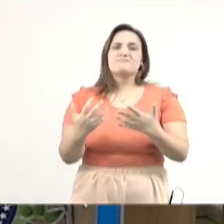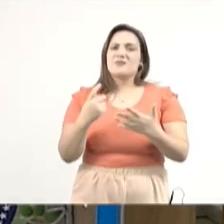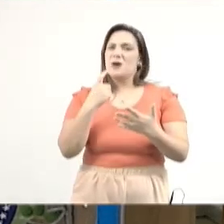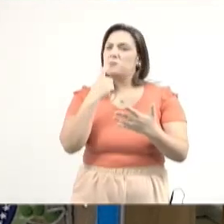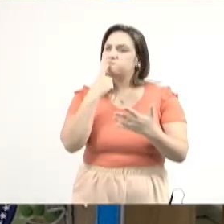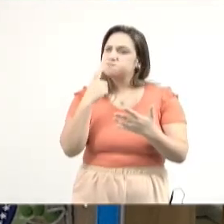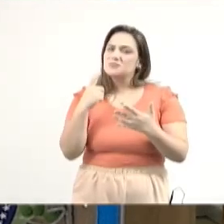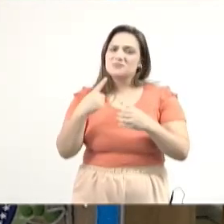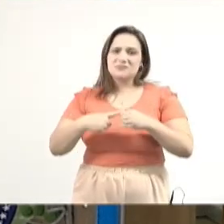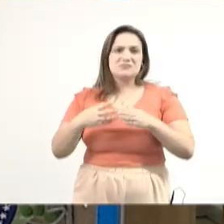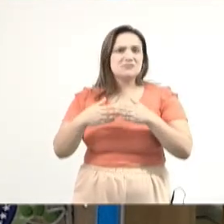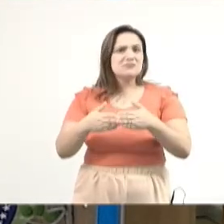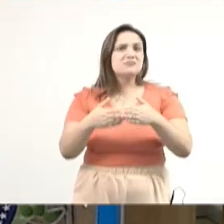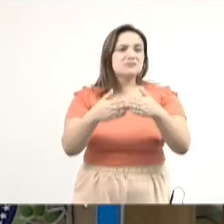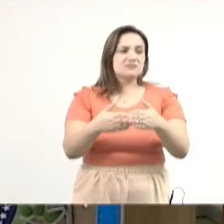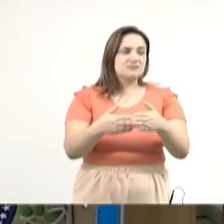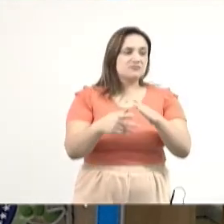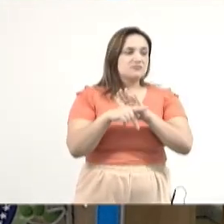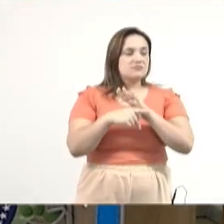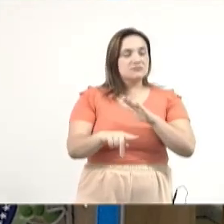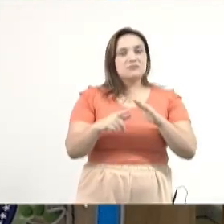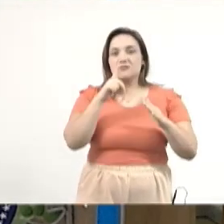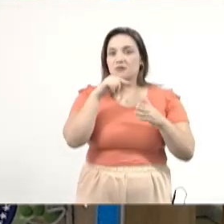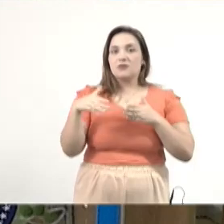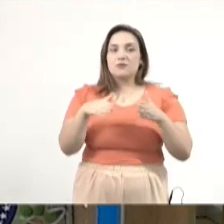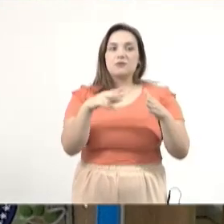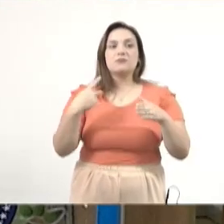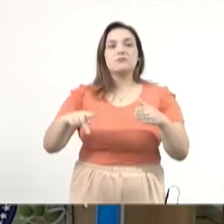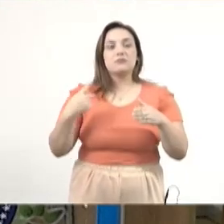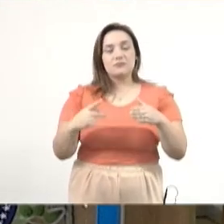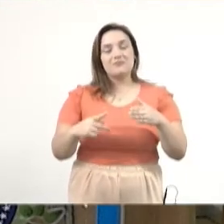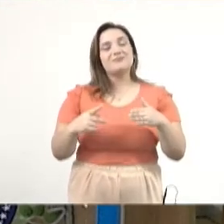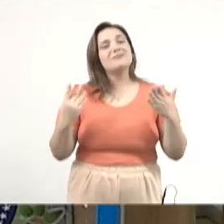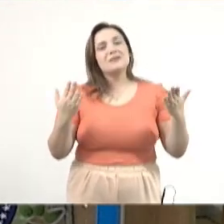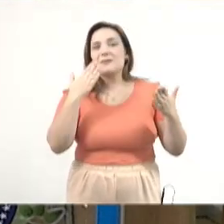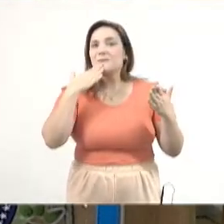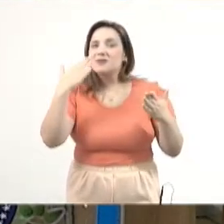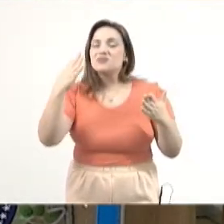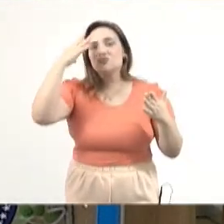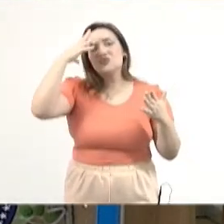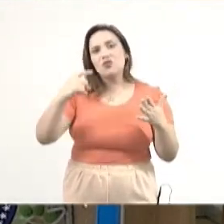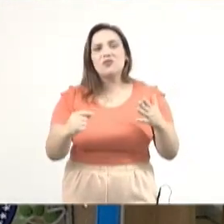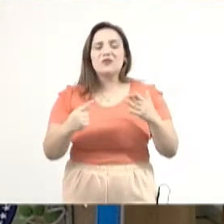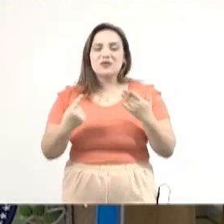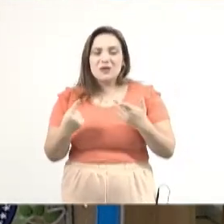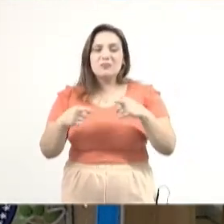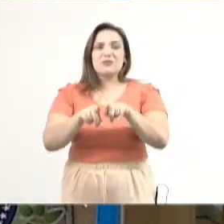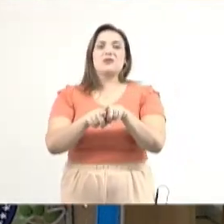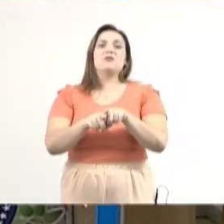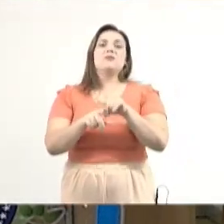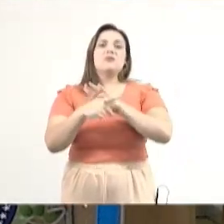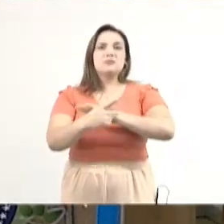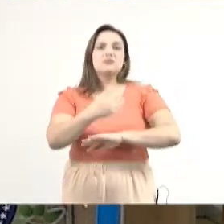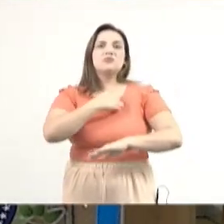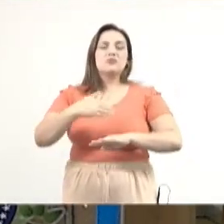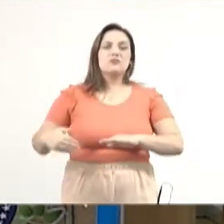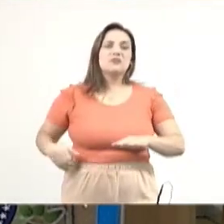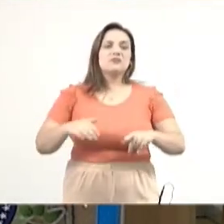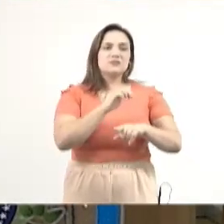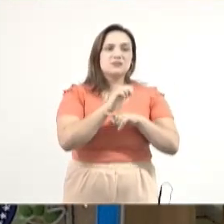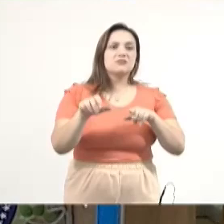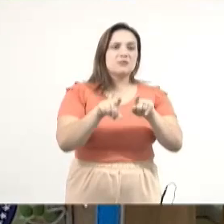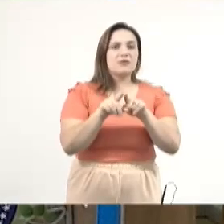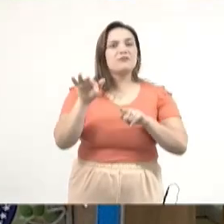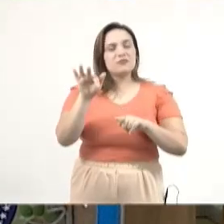de Corumbá, né? Logo após o Rio Paraguai. O deputado, durante a sua fala, pediu providências, união de esforços do governo estadual e do governo